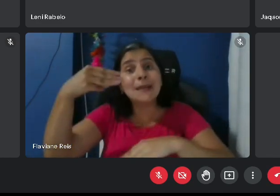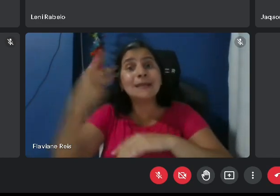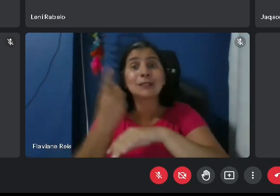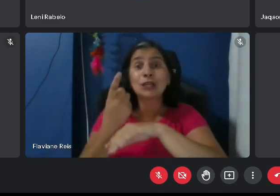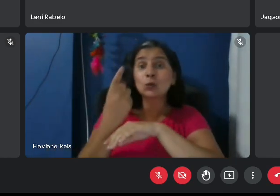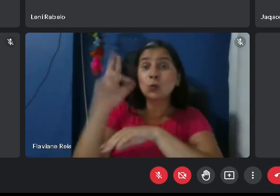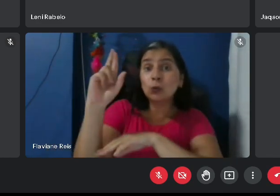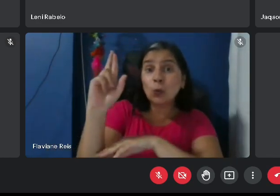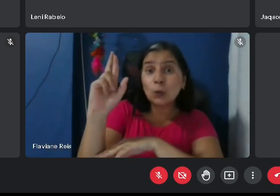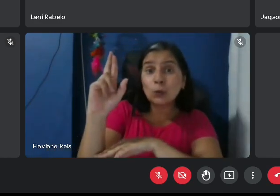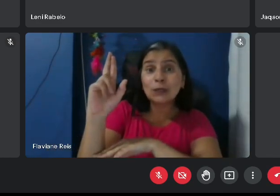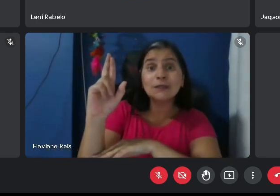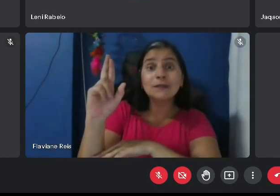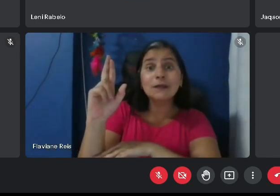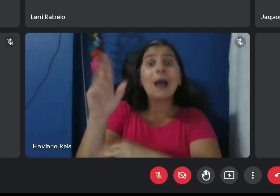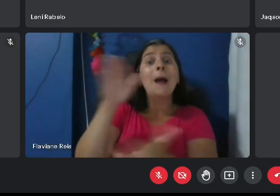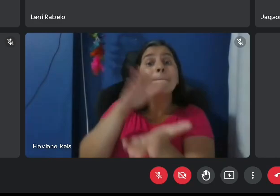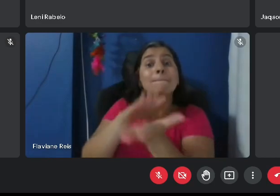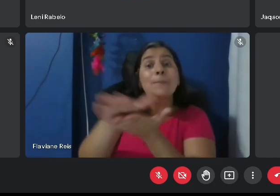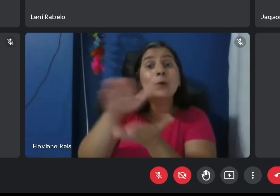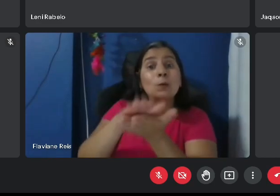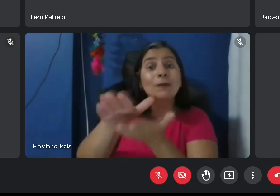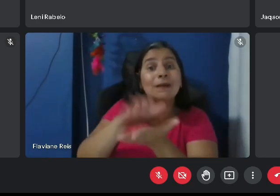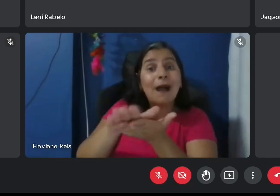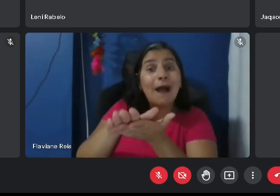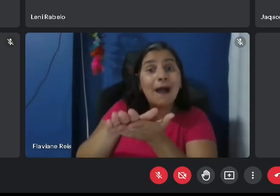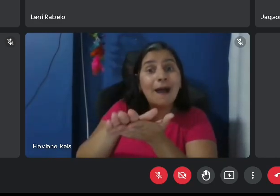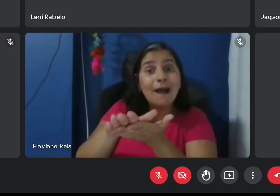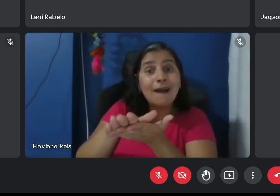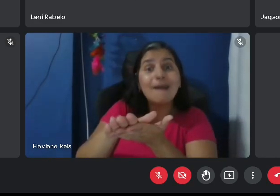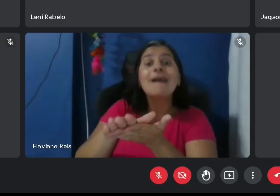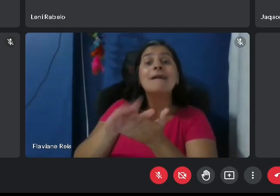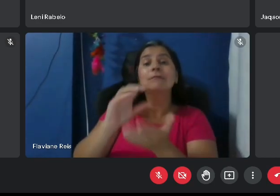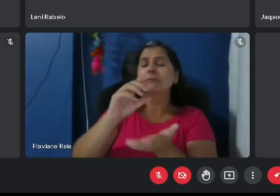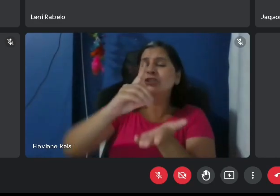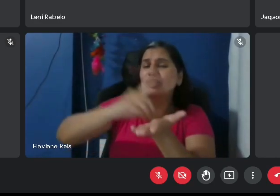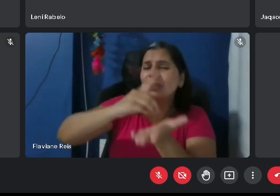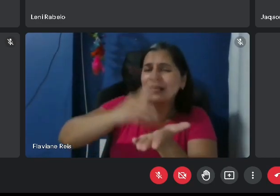Então, foram muitos, mestrados, doutorados.